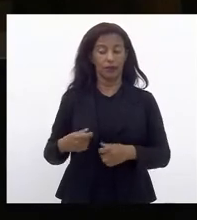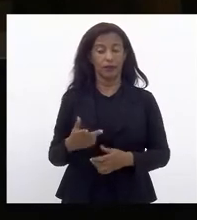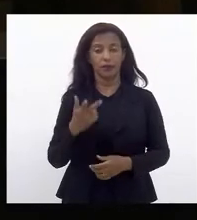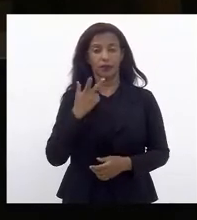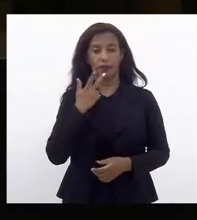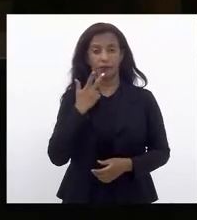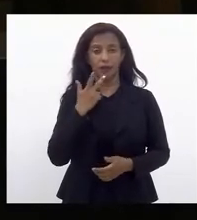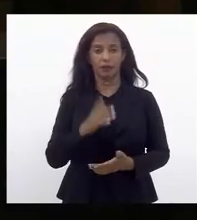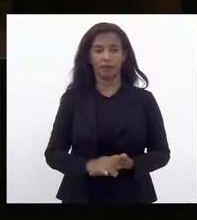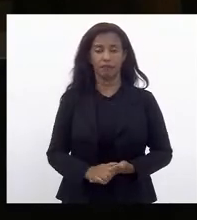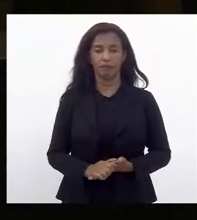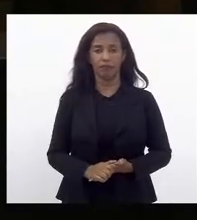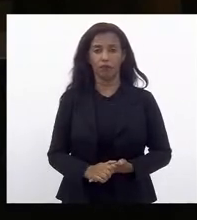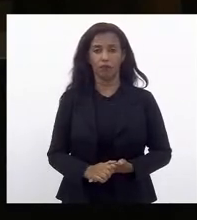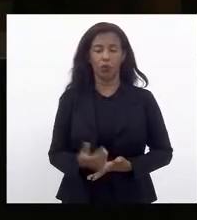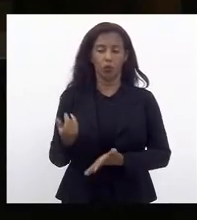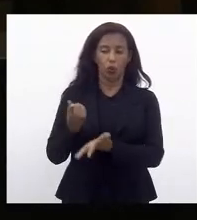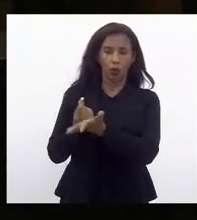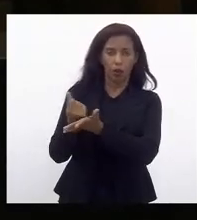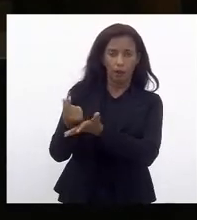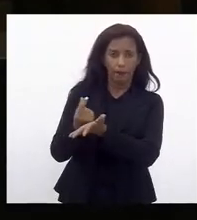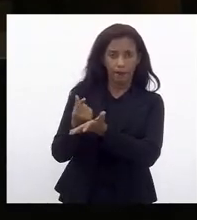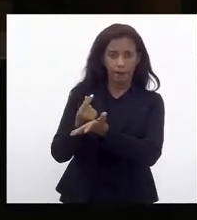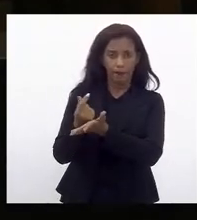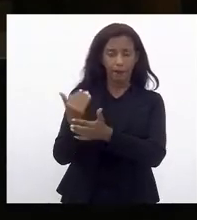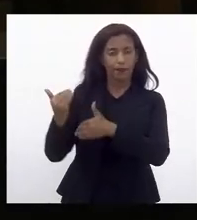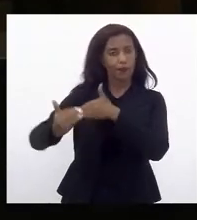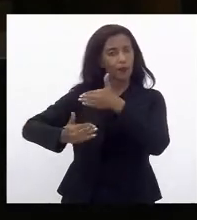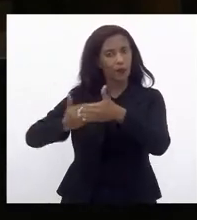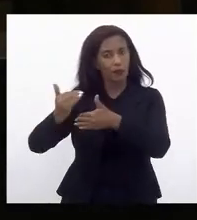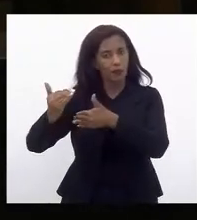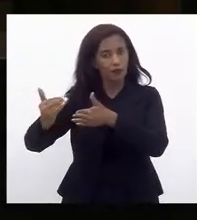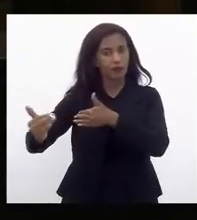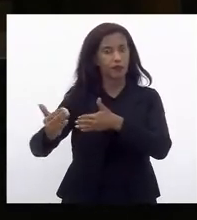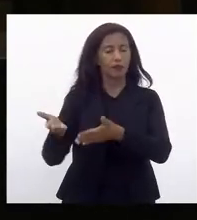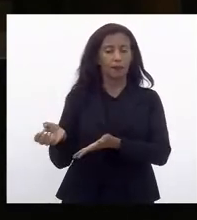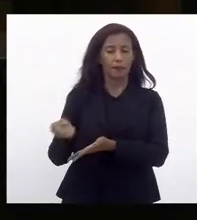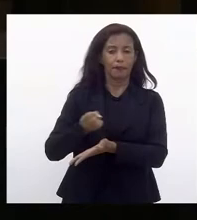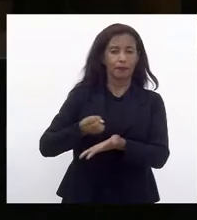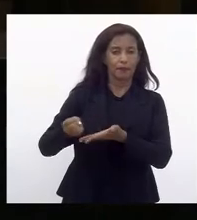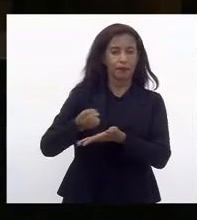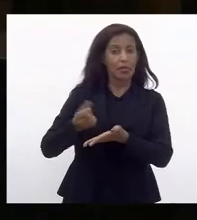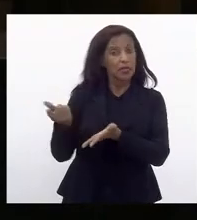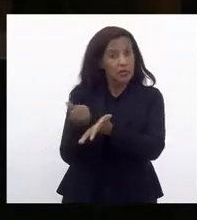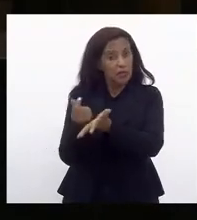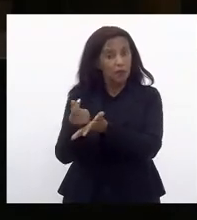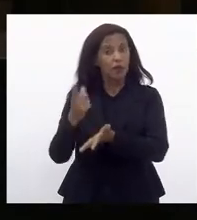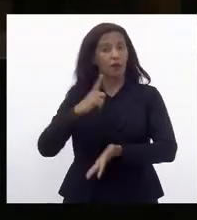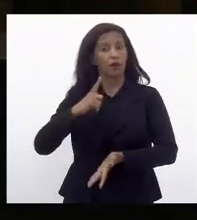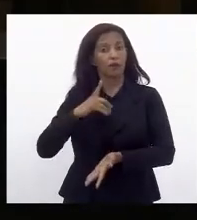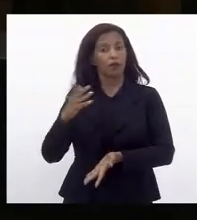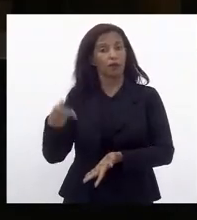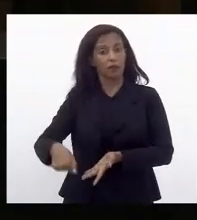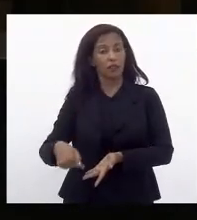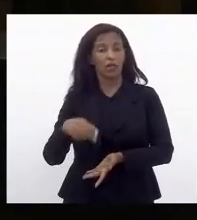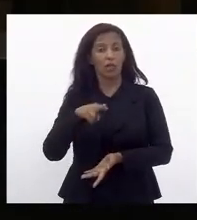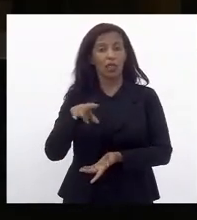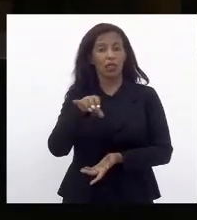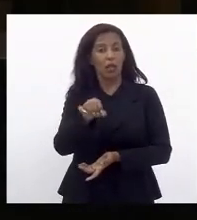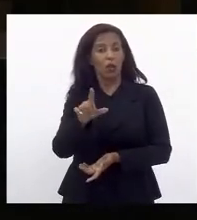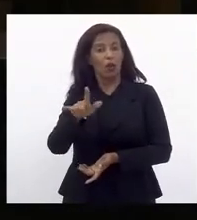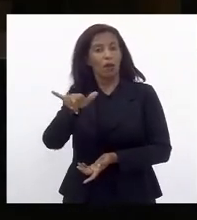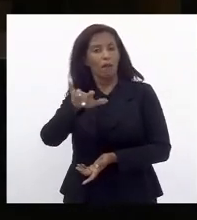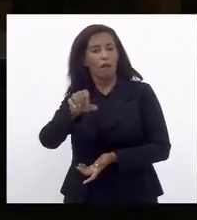o dedo do capital no avanço baseado, esse capital que existe,